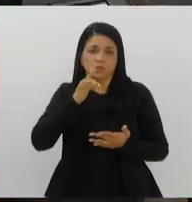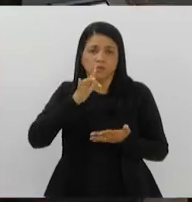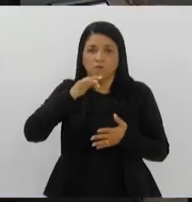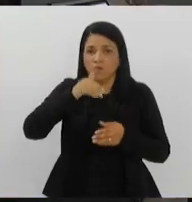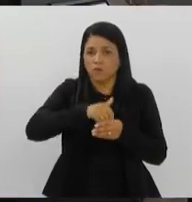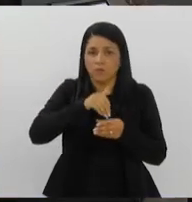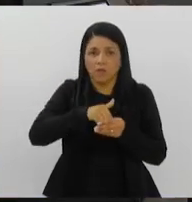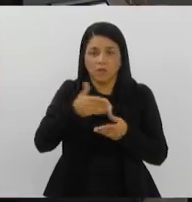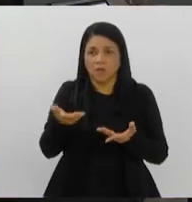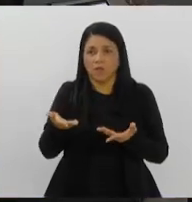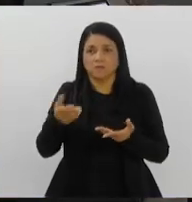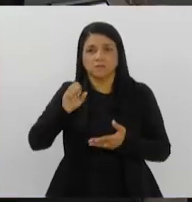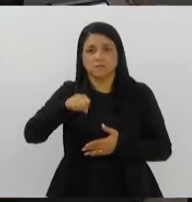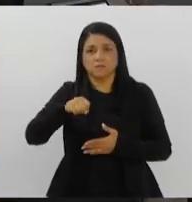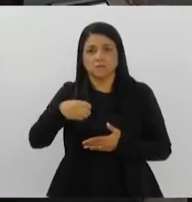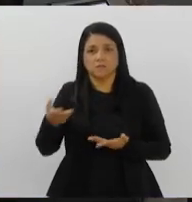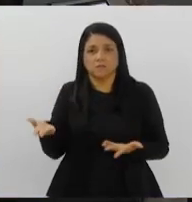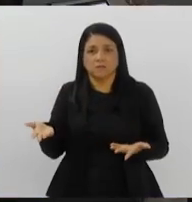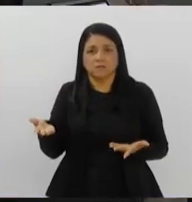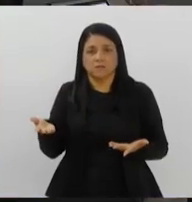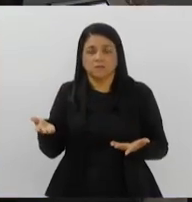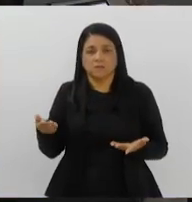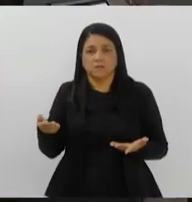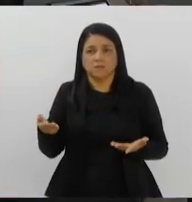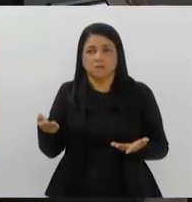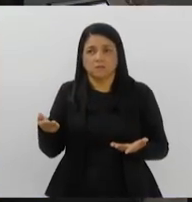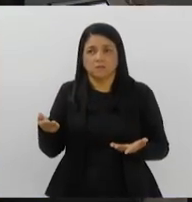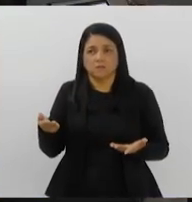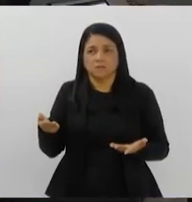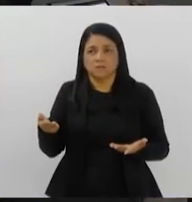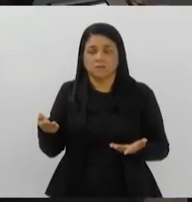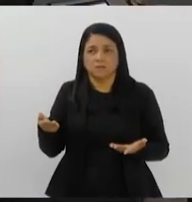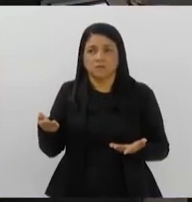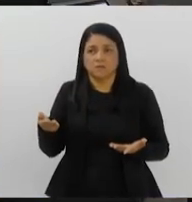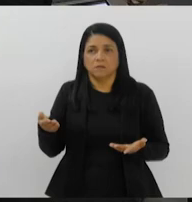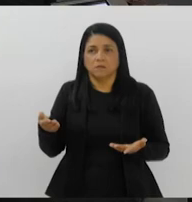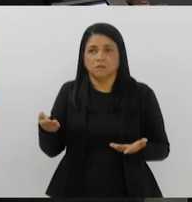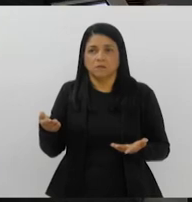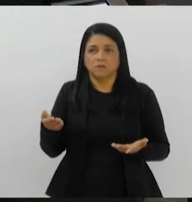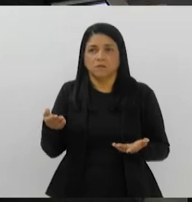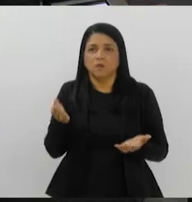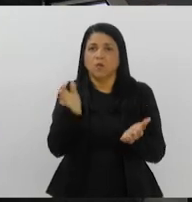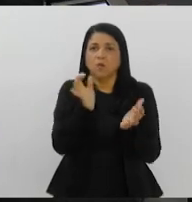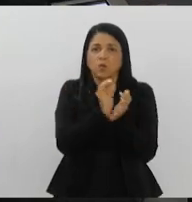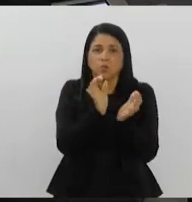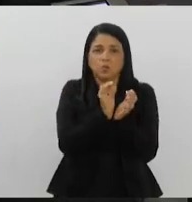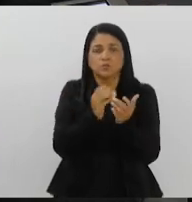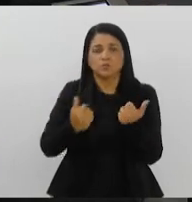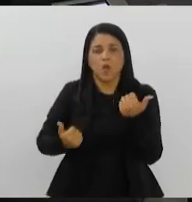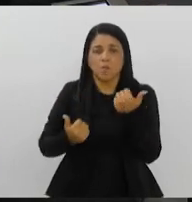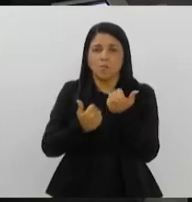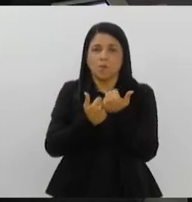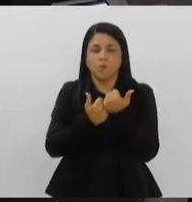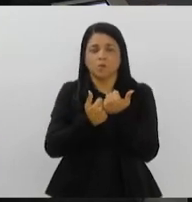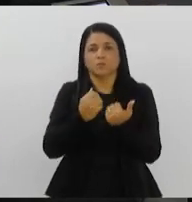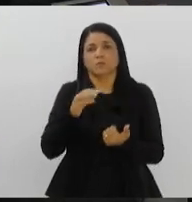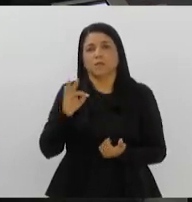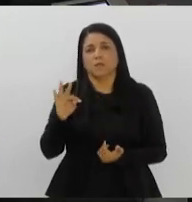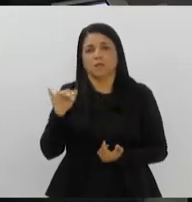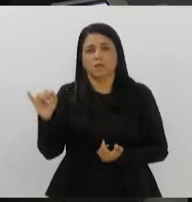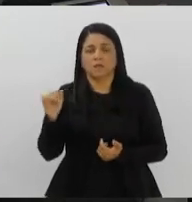Por gentileza... Acabou de ir. O pessoal hoje está duro de votar no teclado.